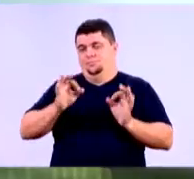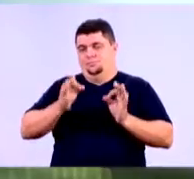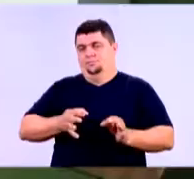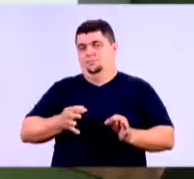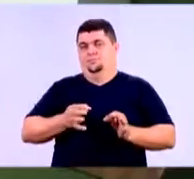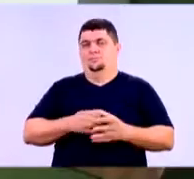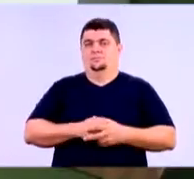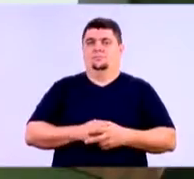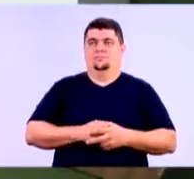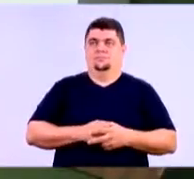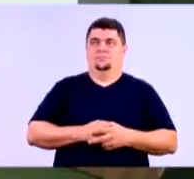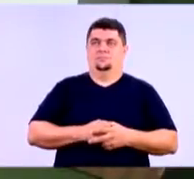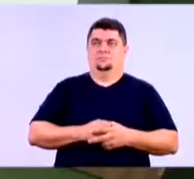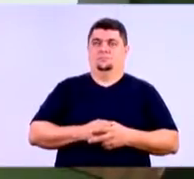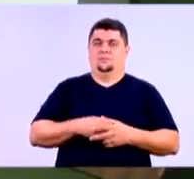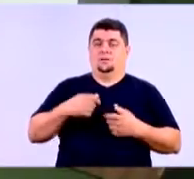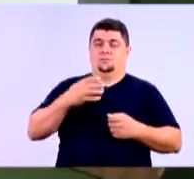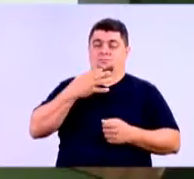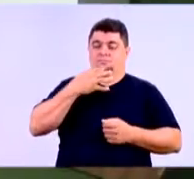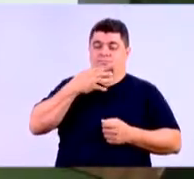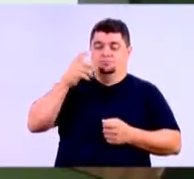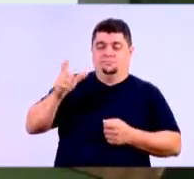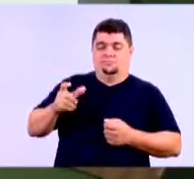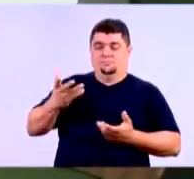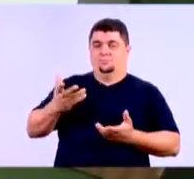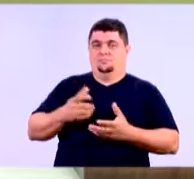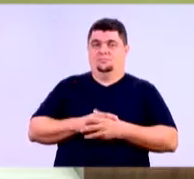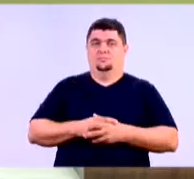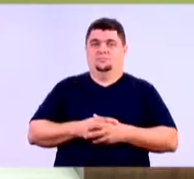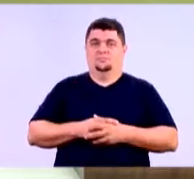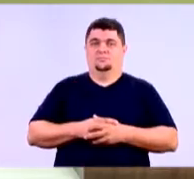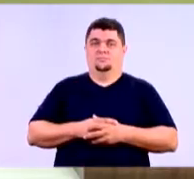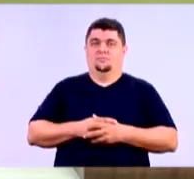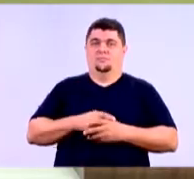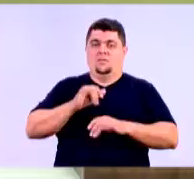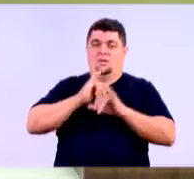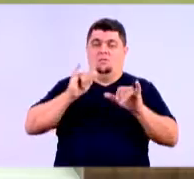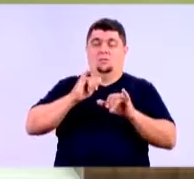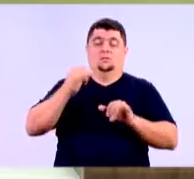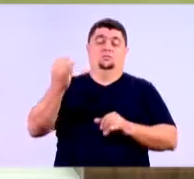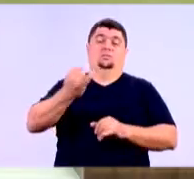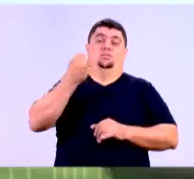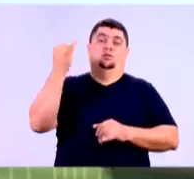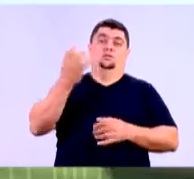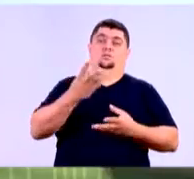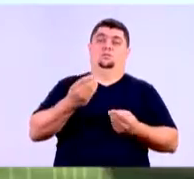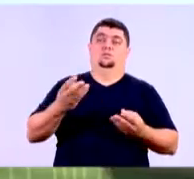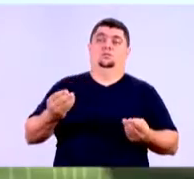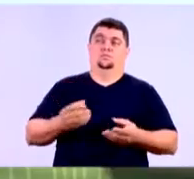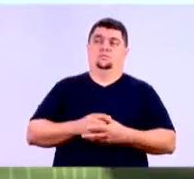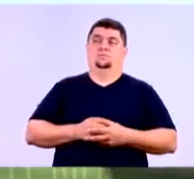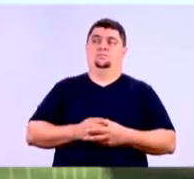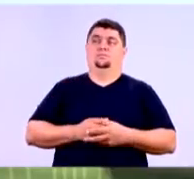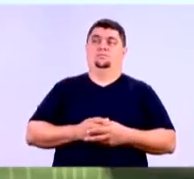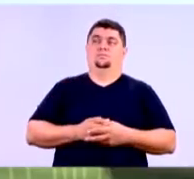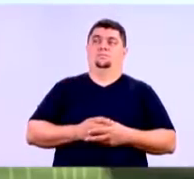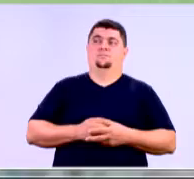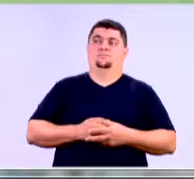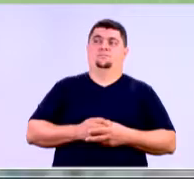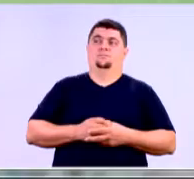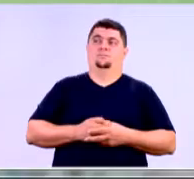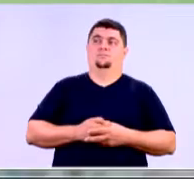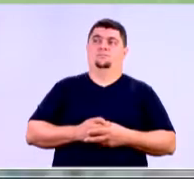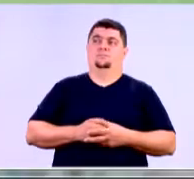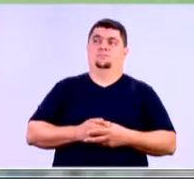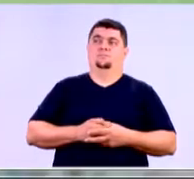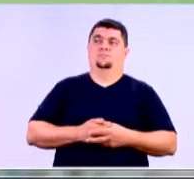aí. Exatamente. Então, tem que ver o sócio, né? Pode não parecer, mas essa informação para a empresa é muito importante. Extremamente relevante, né, professora?